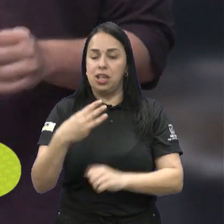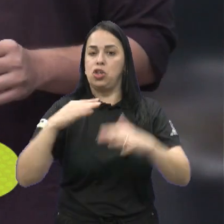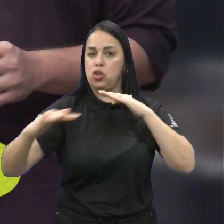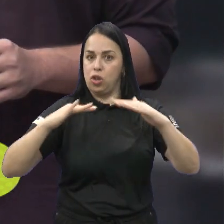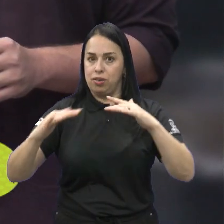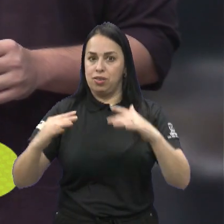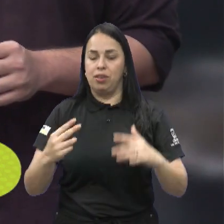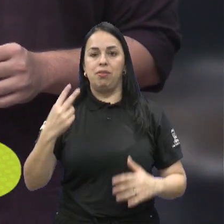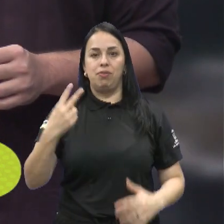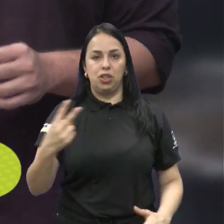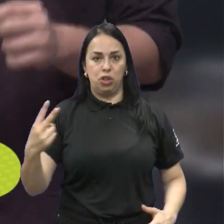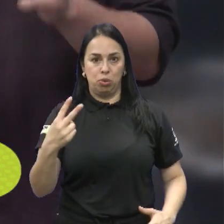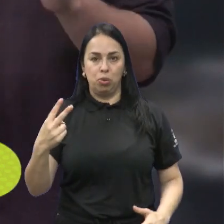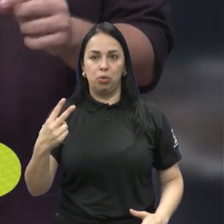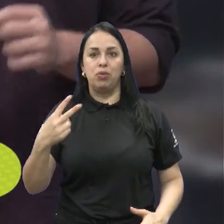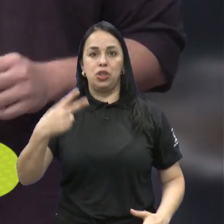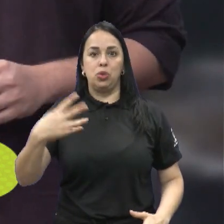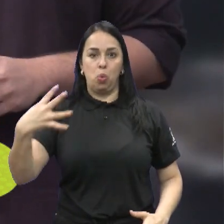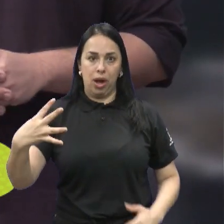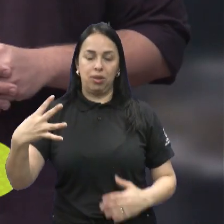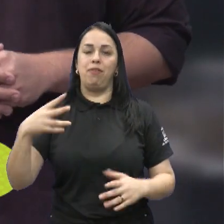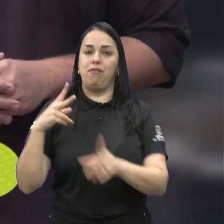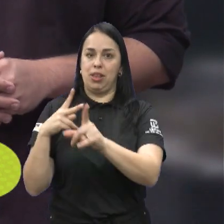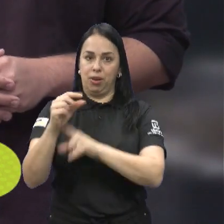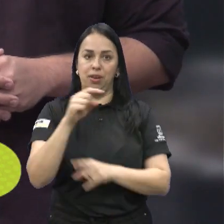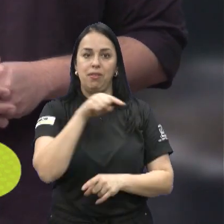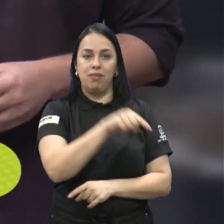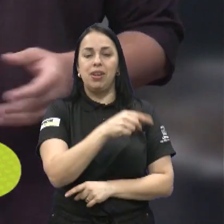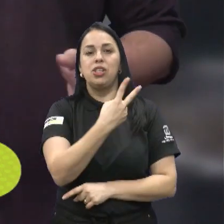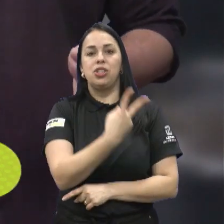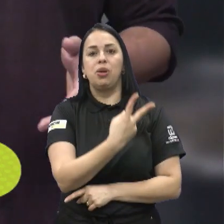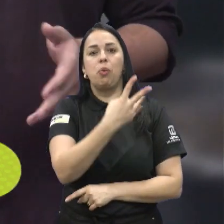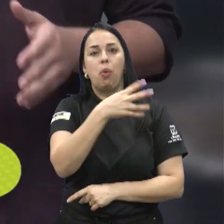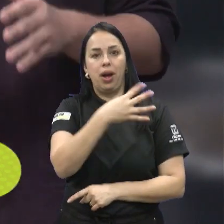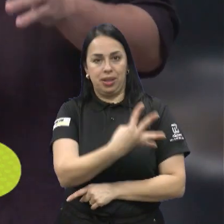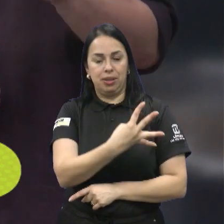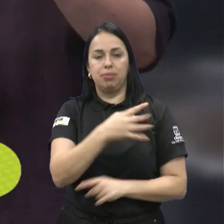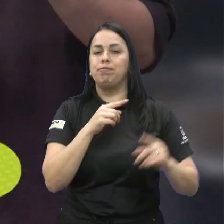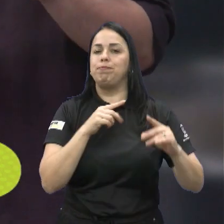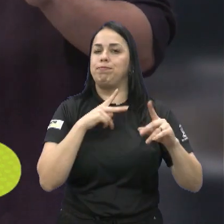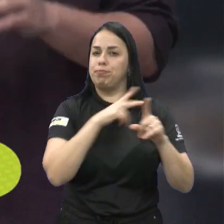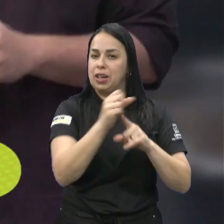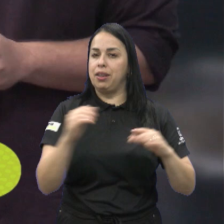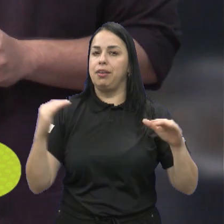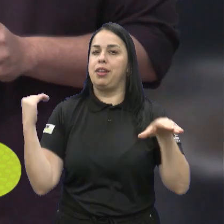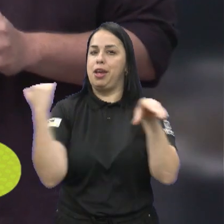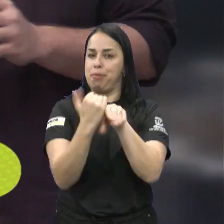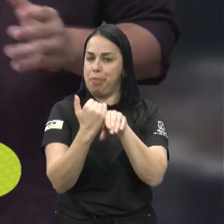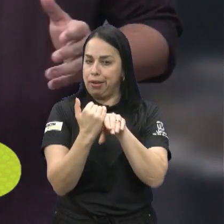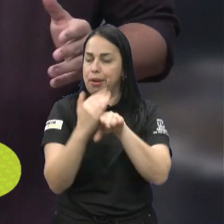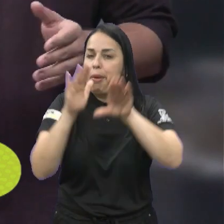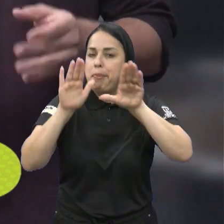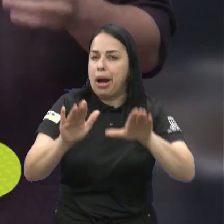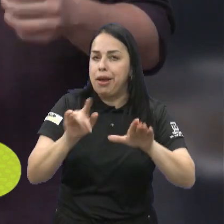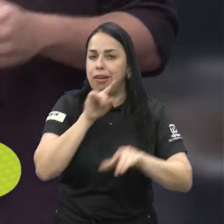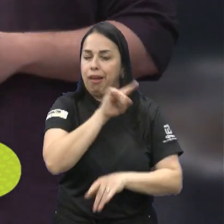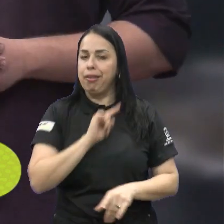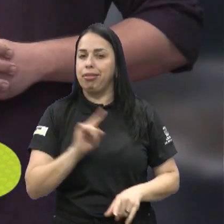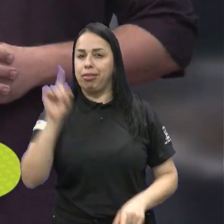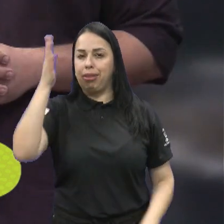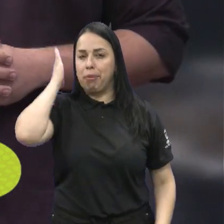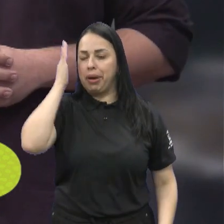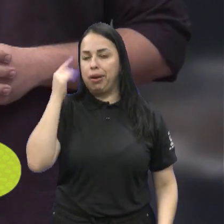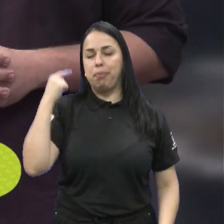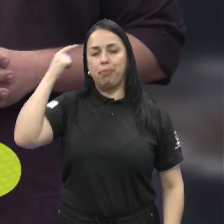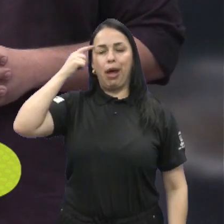Águia, 22 vitórias para o Burro e 27 empates. Lá em Taubaté a conta é outra, mas o que vale mesmo é a